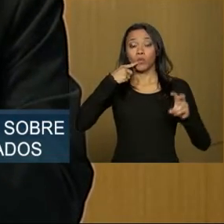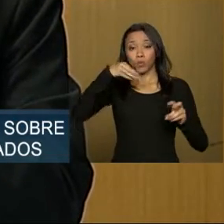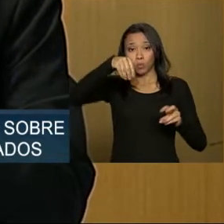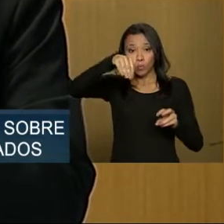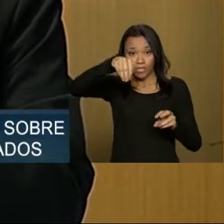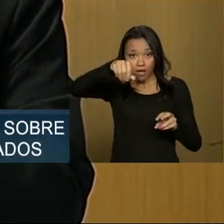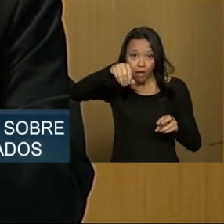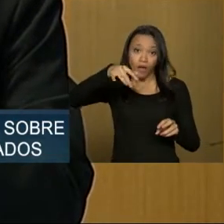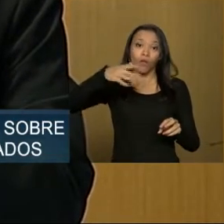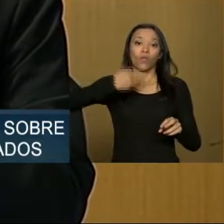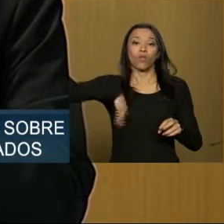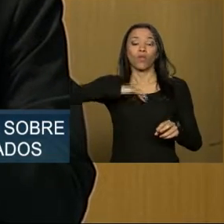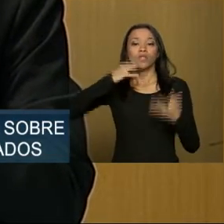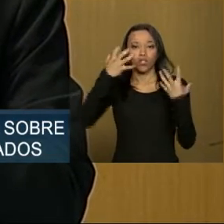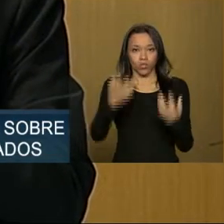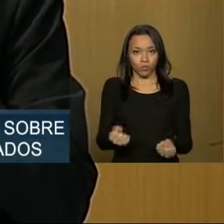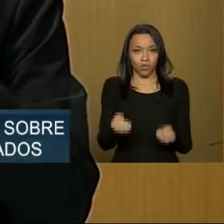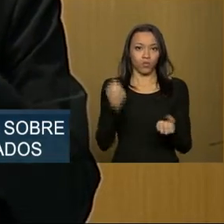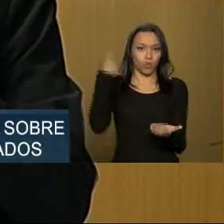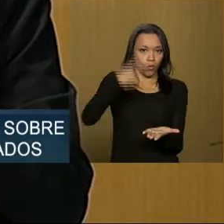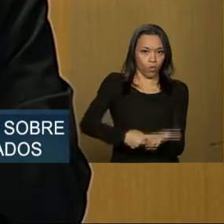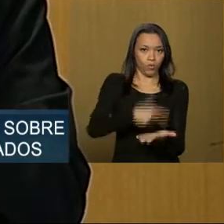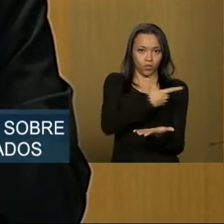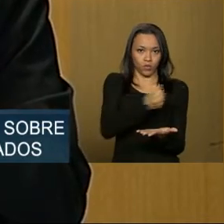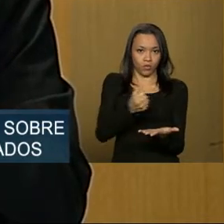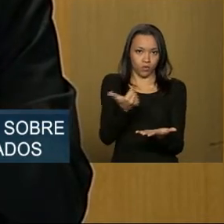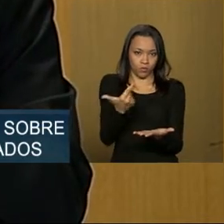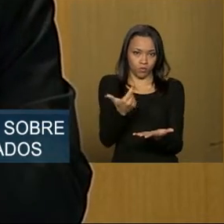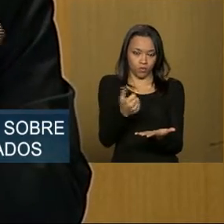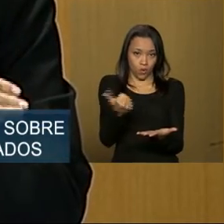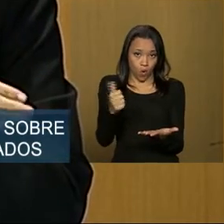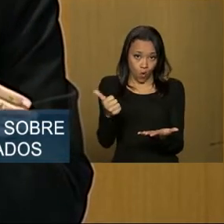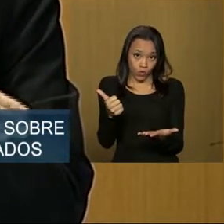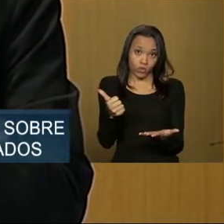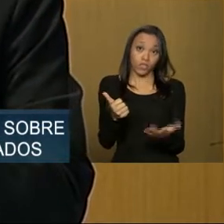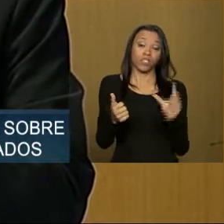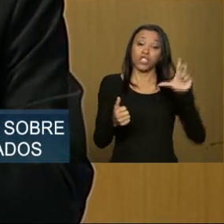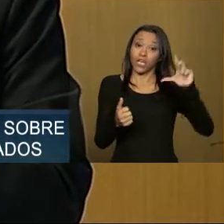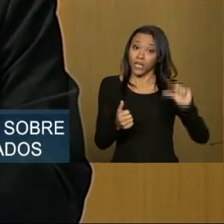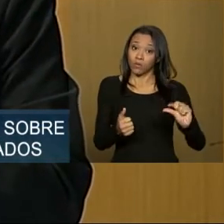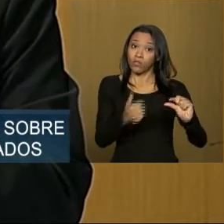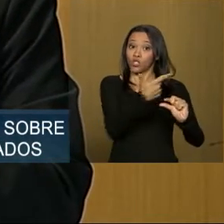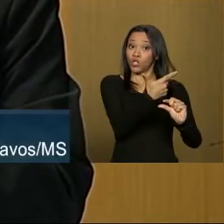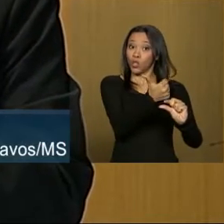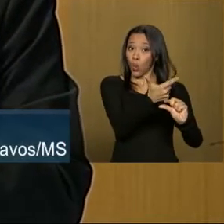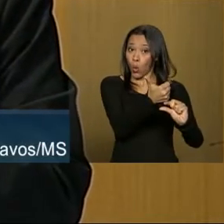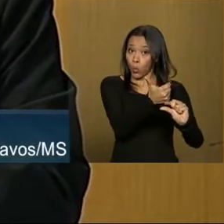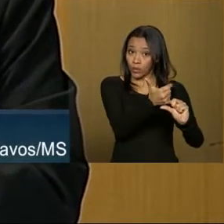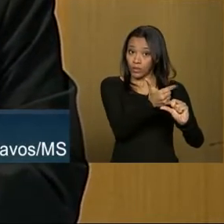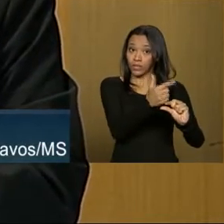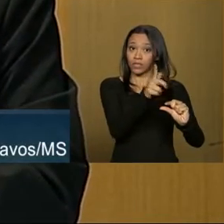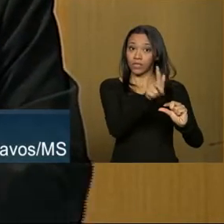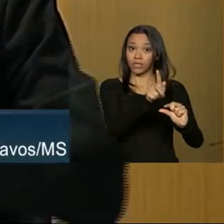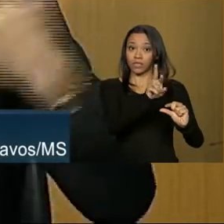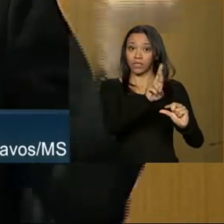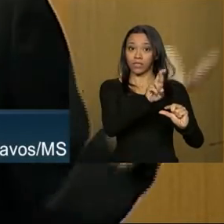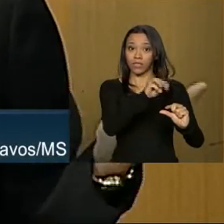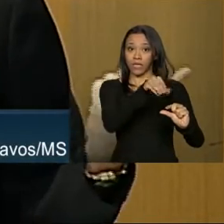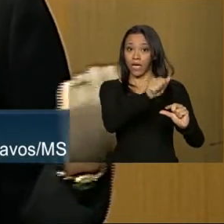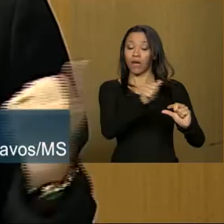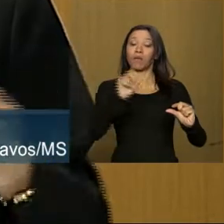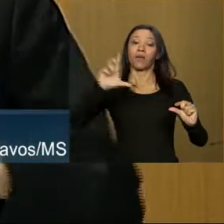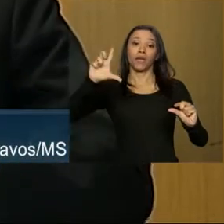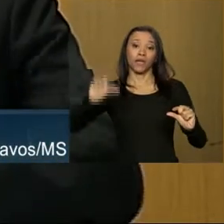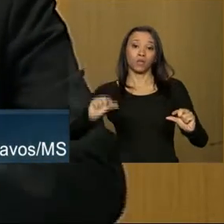uma meta em 2011 de reduzir das 12 gramas, lá de 2008, para 5 gramas em 2022.